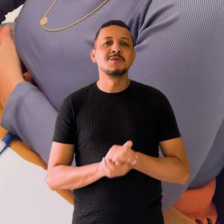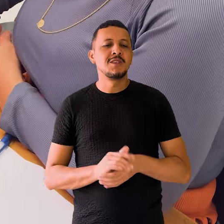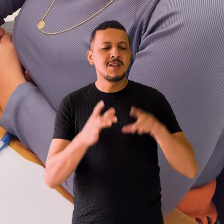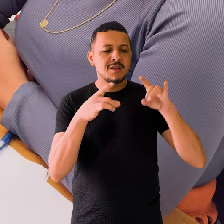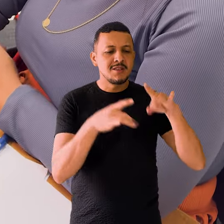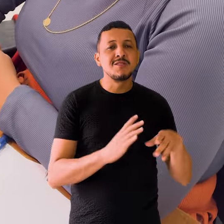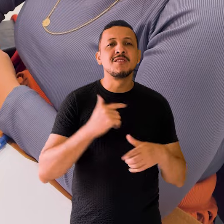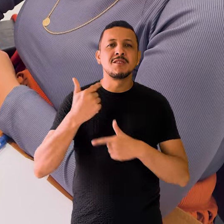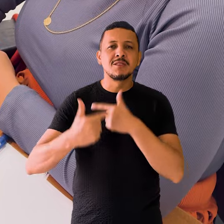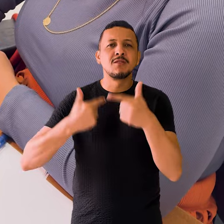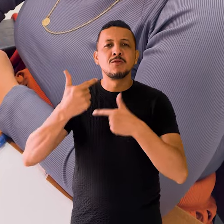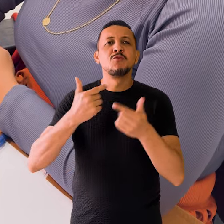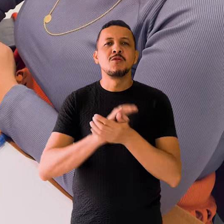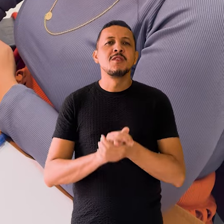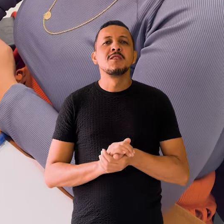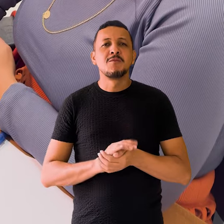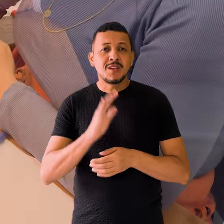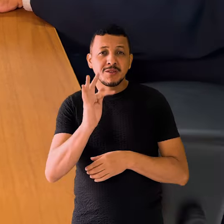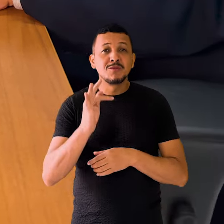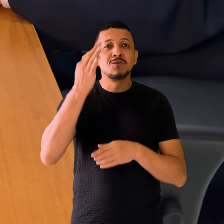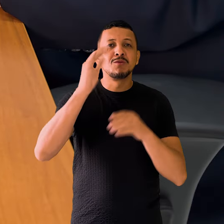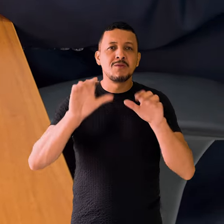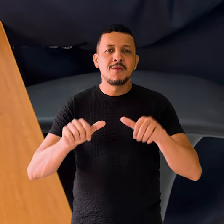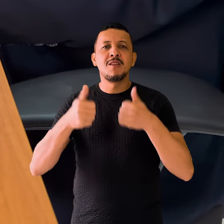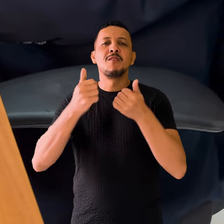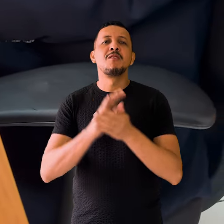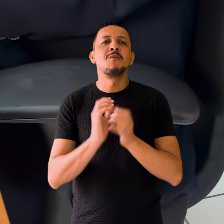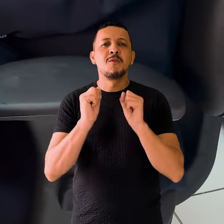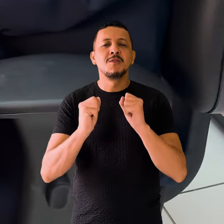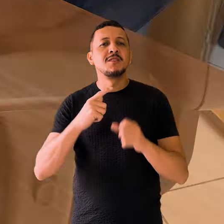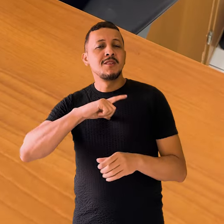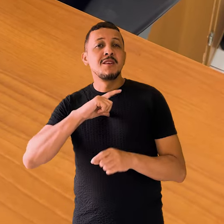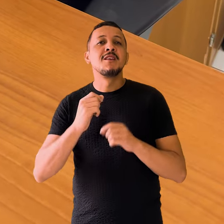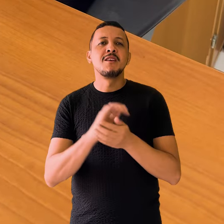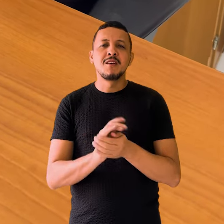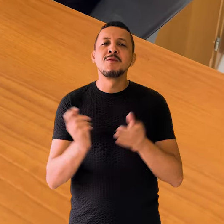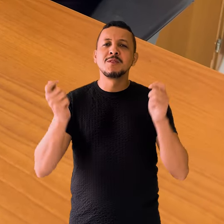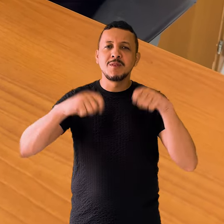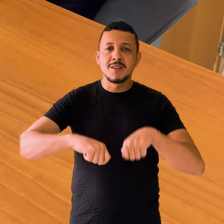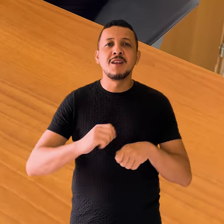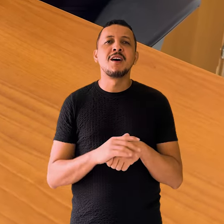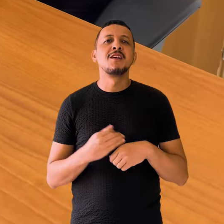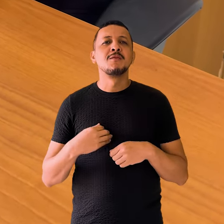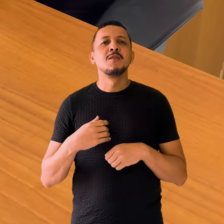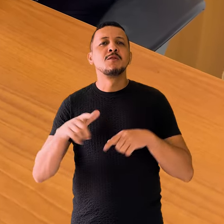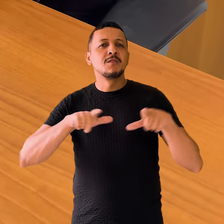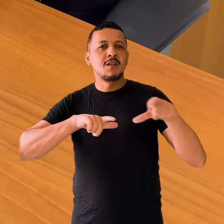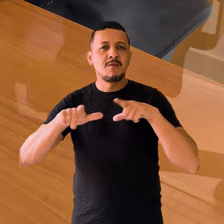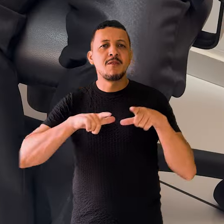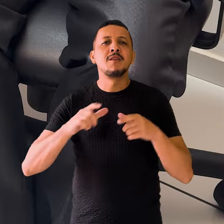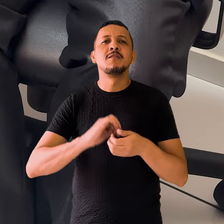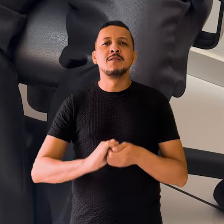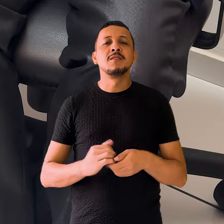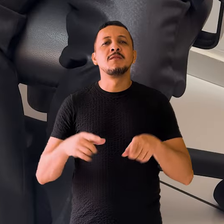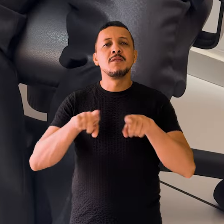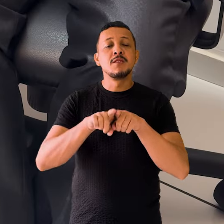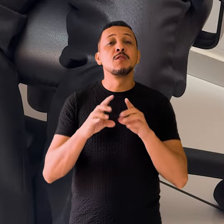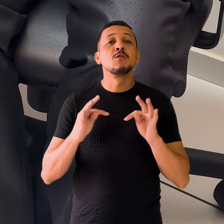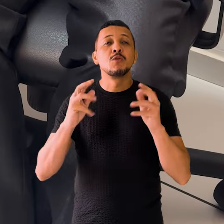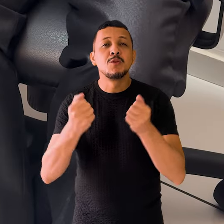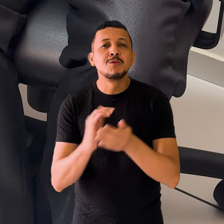também das nossas lutas para que dias melhores poderão vir e com mais facilidade para o exercício das nossas funções. E que